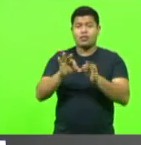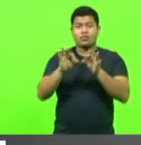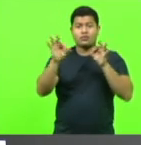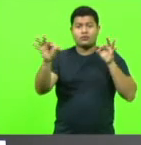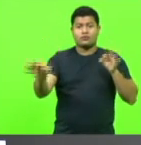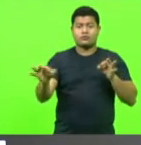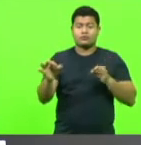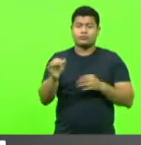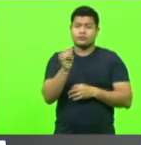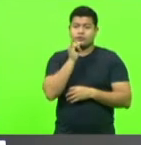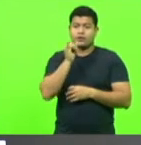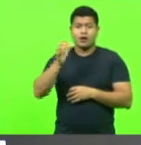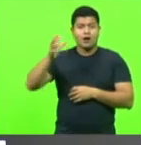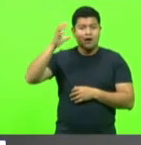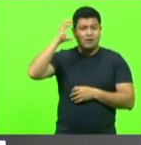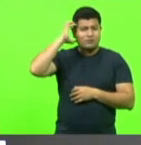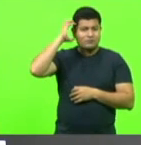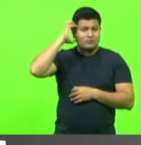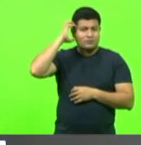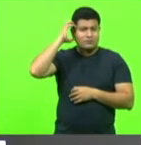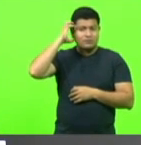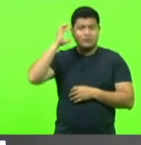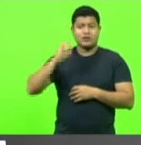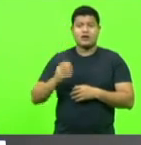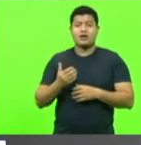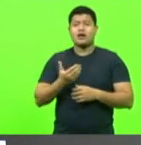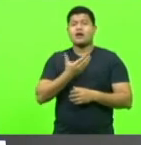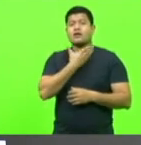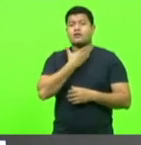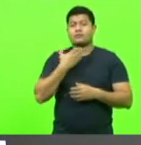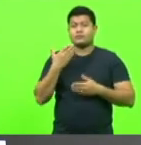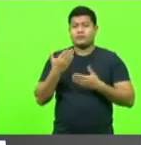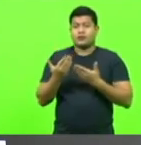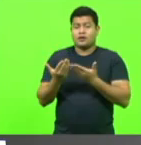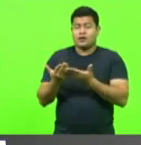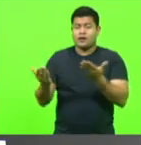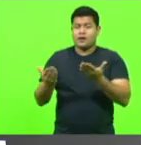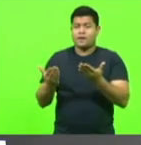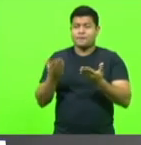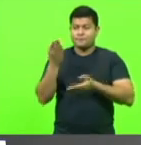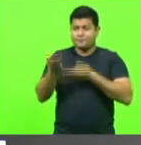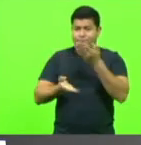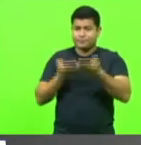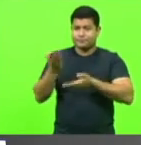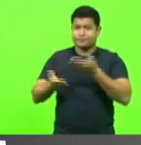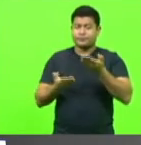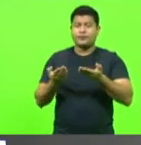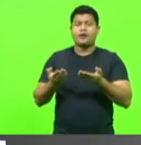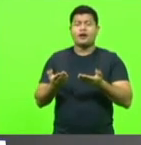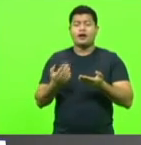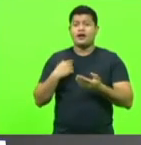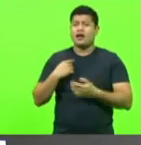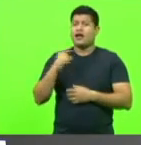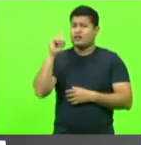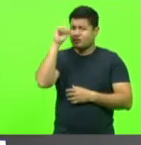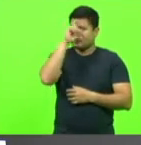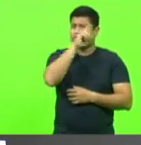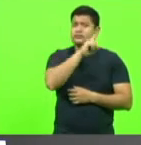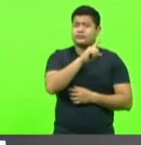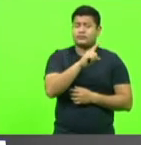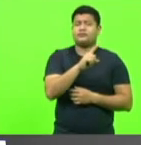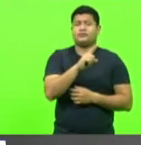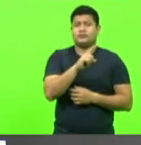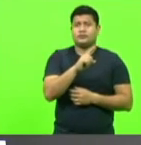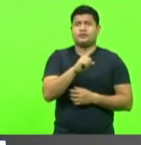né fonoaudióloga e terapeuta ocupacional são coisas assim são são são raros